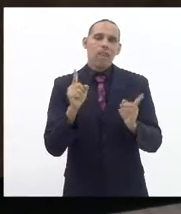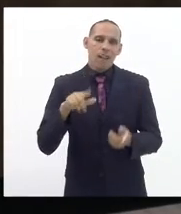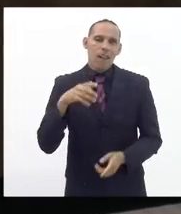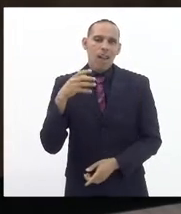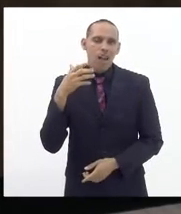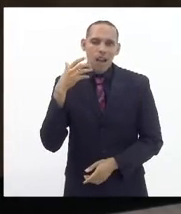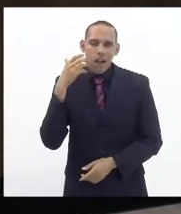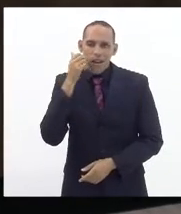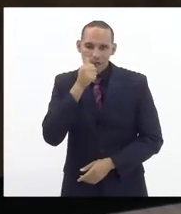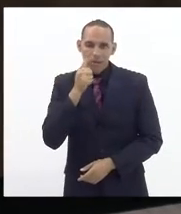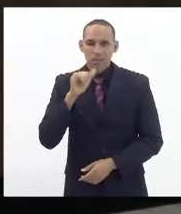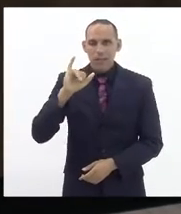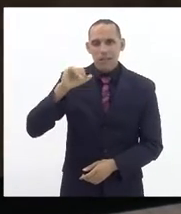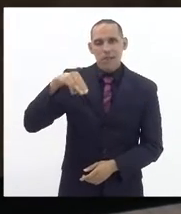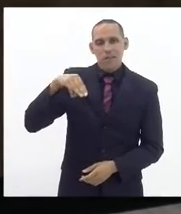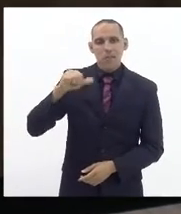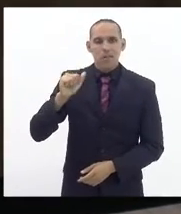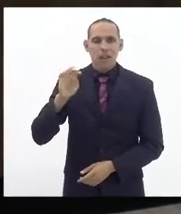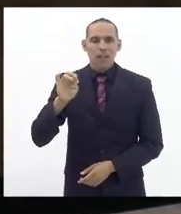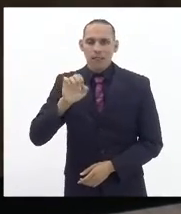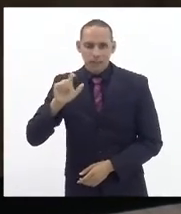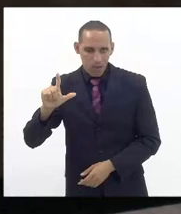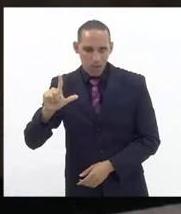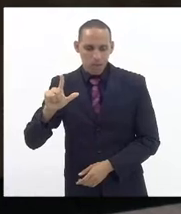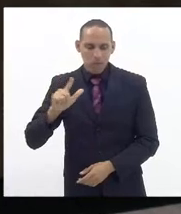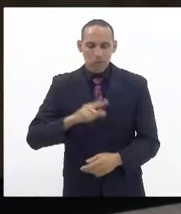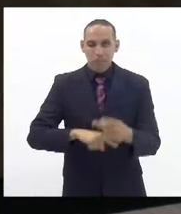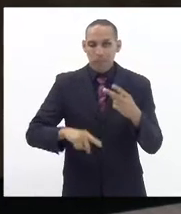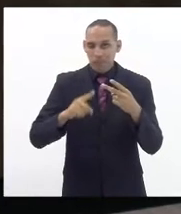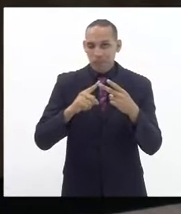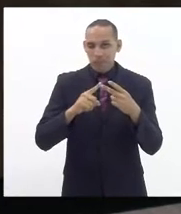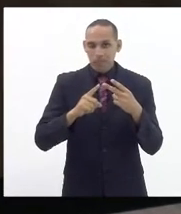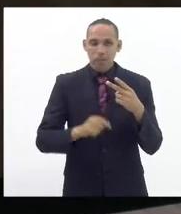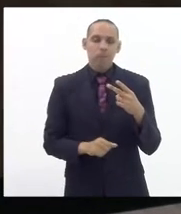fato, imaterial. Segundo,